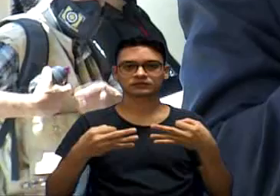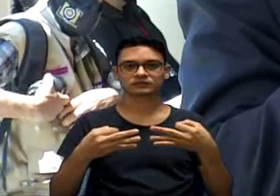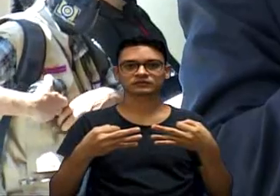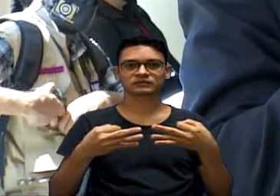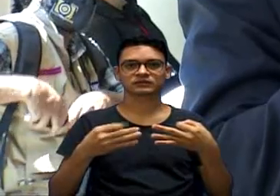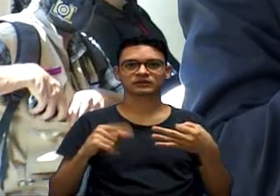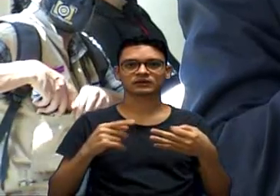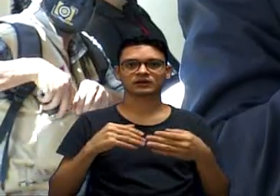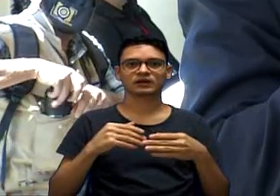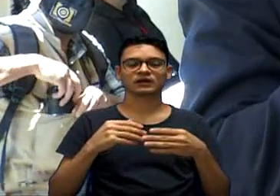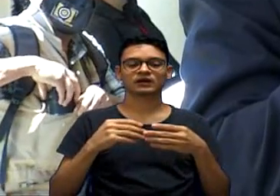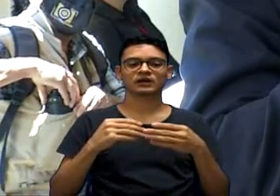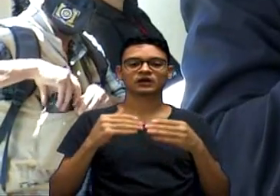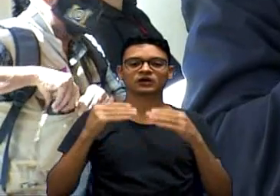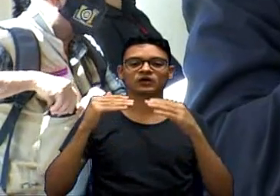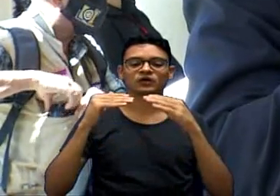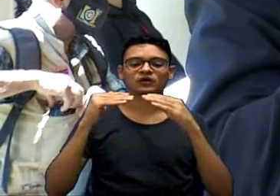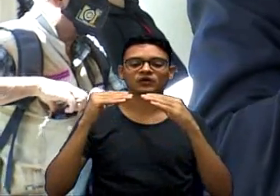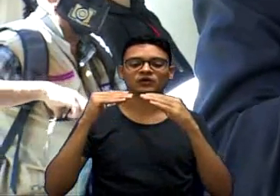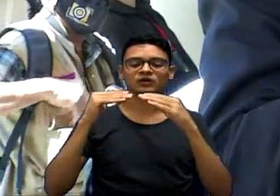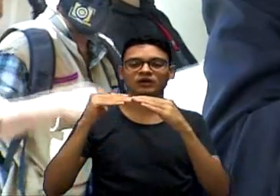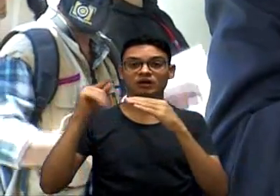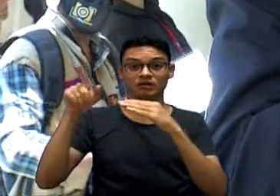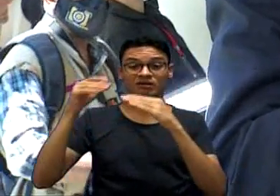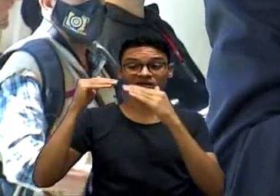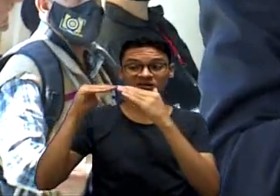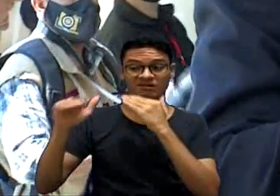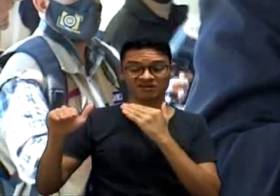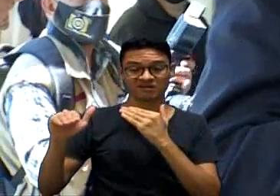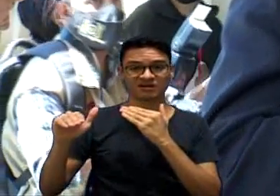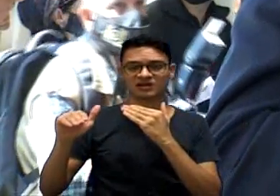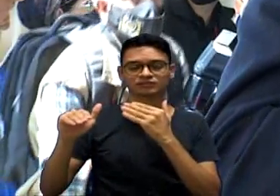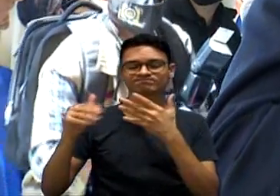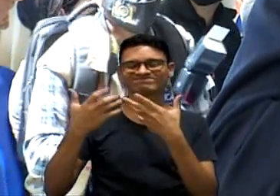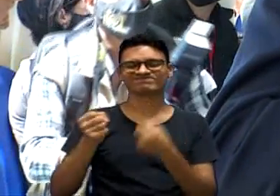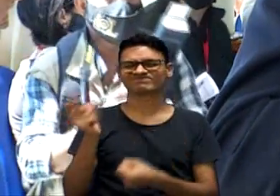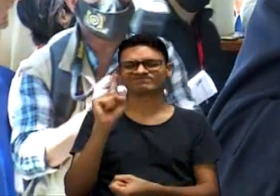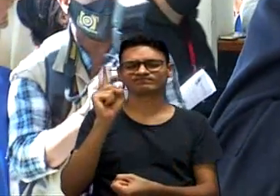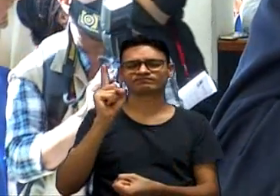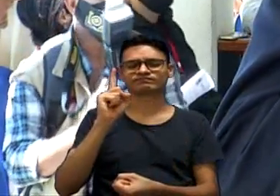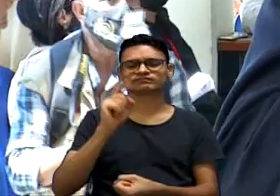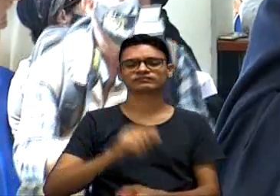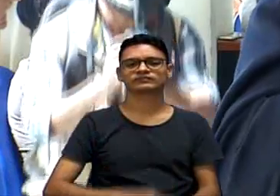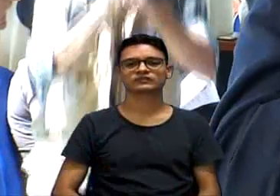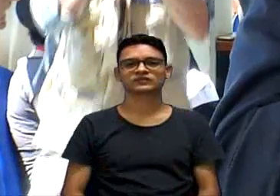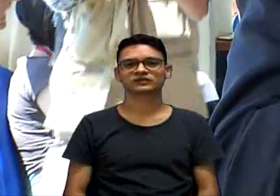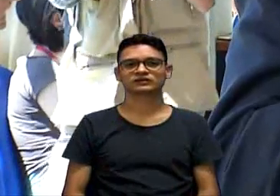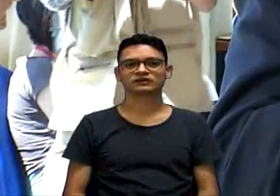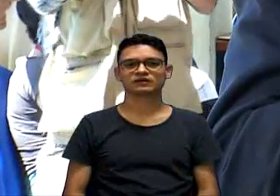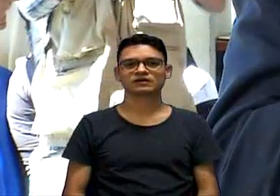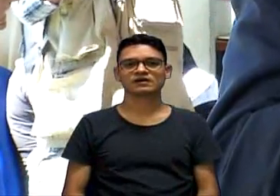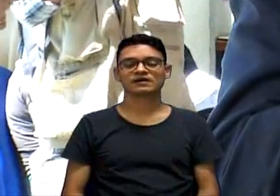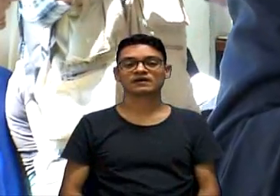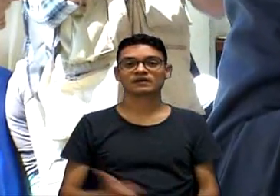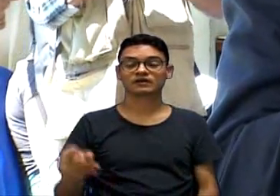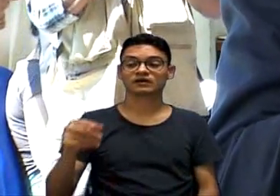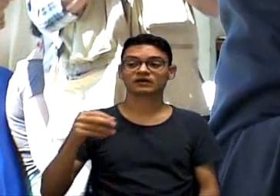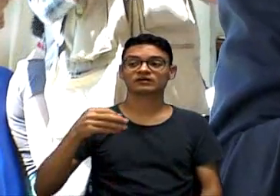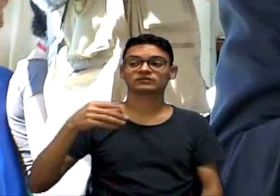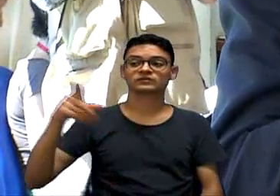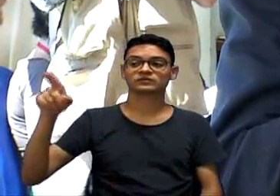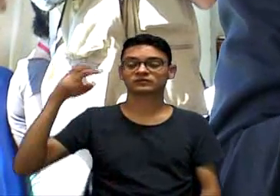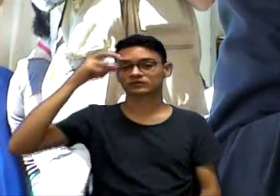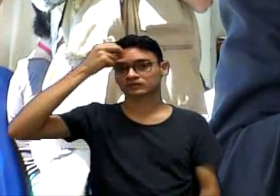pela rejeição do veto, tá? a justificativa do executivo